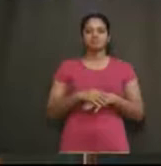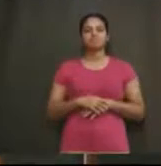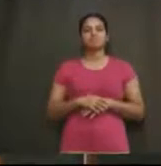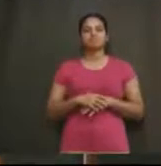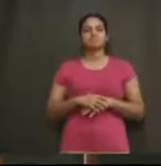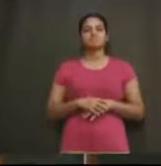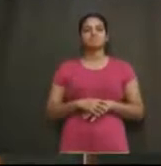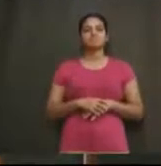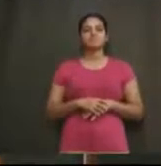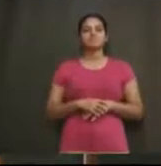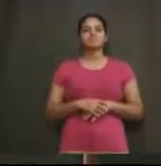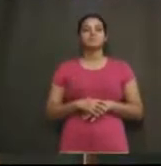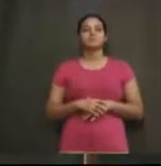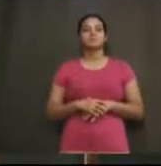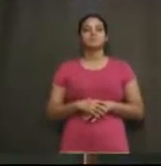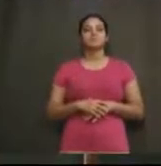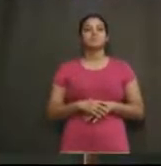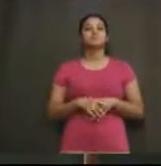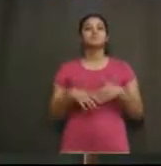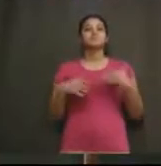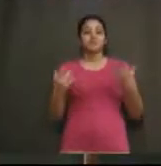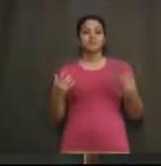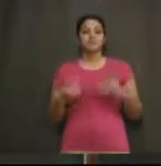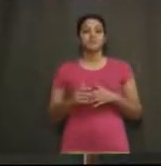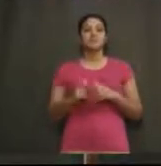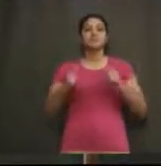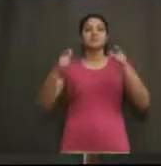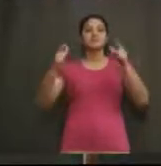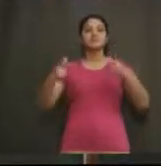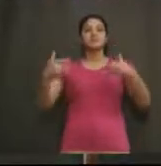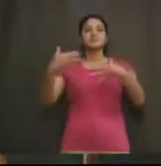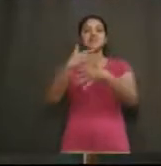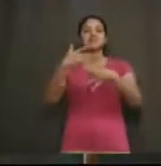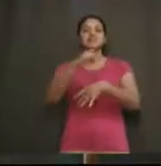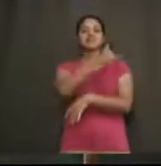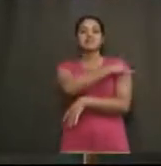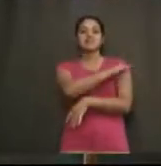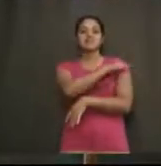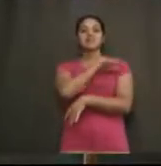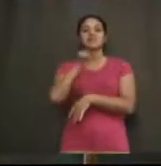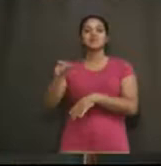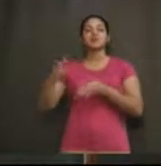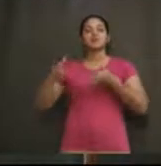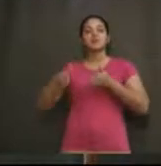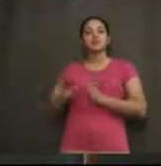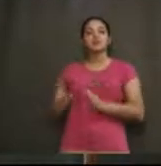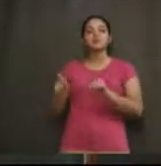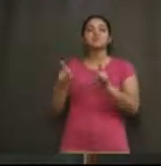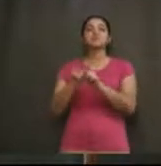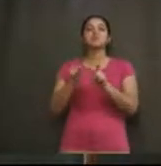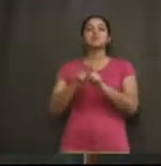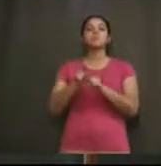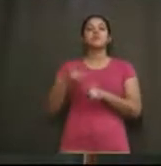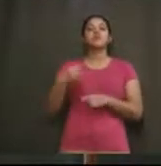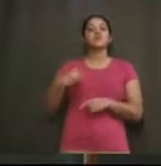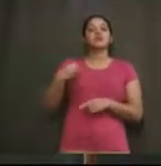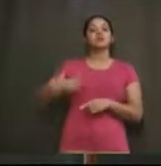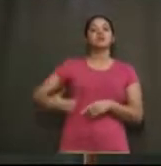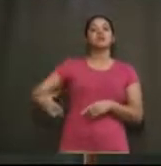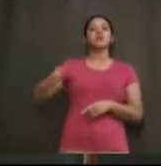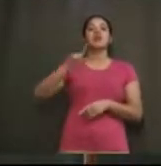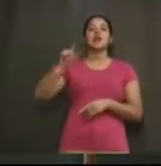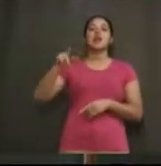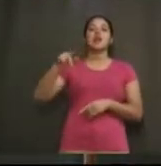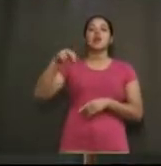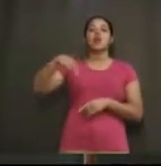Bem, nascido no Rio de Janeiro, cresceu no norte de Portugal, onde concluiu a graduação em matemática